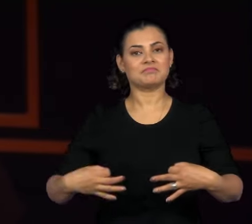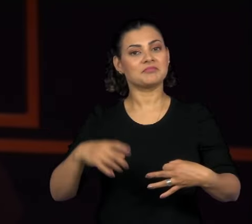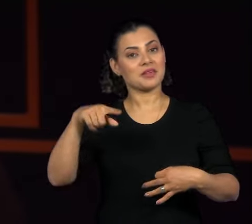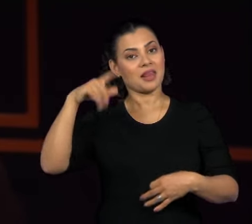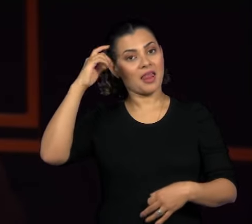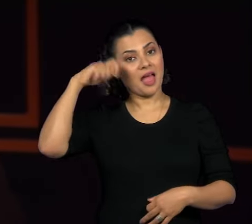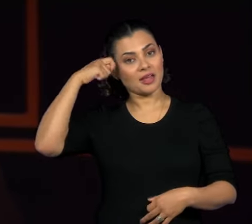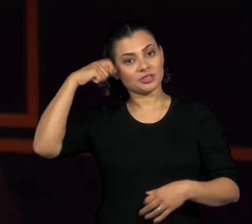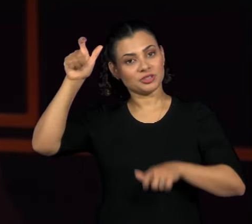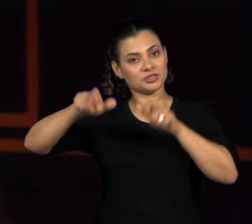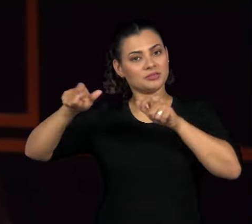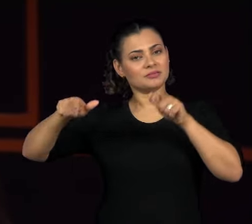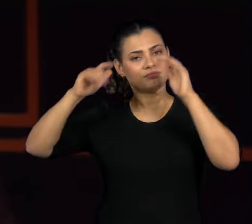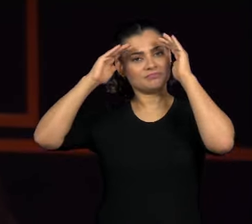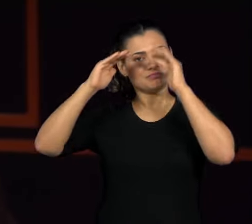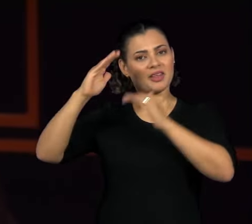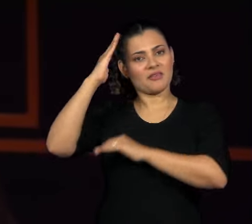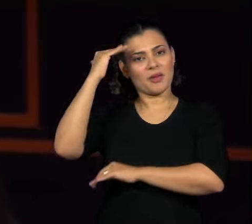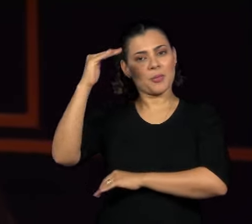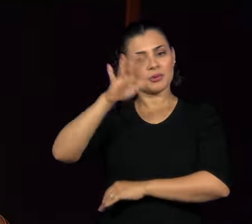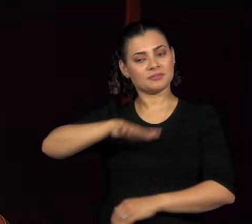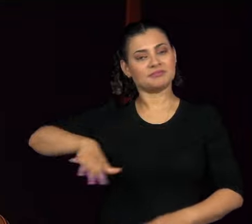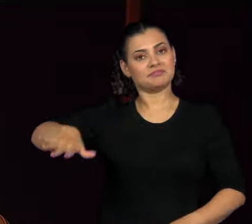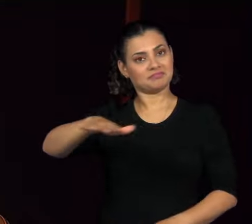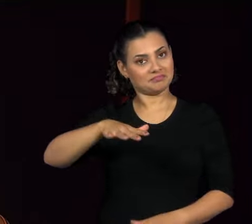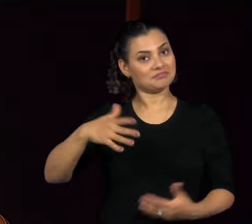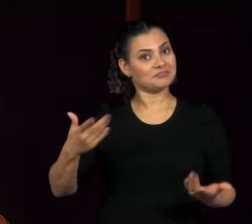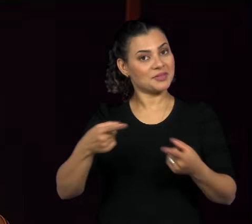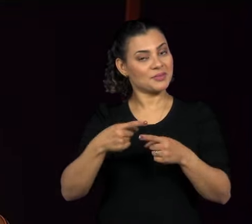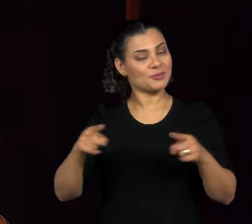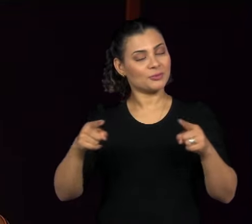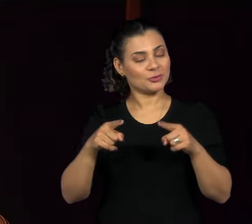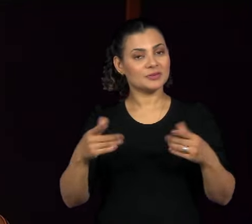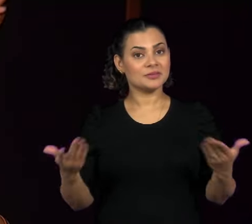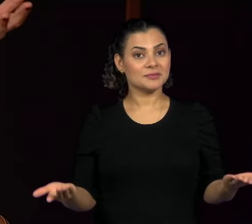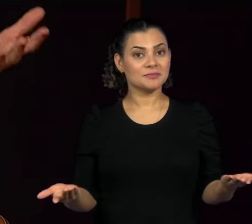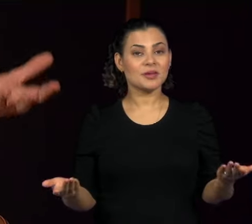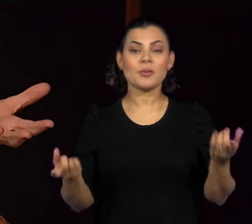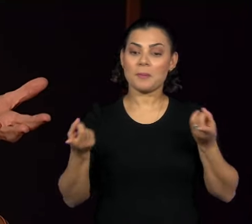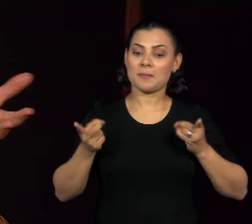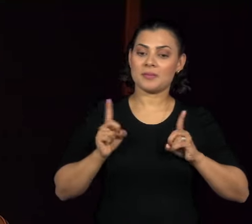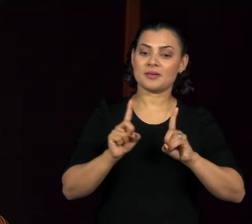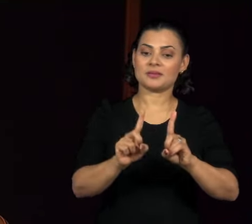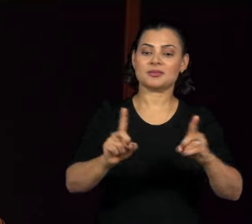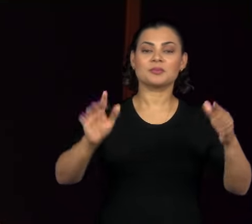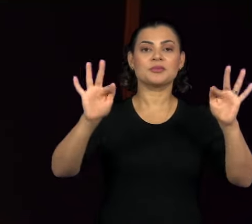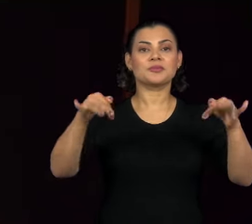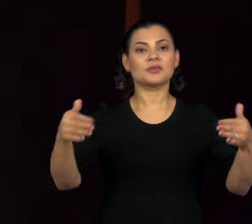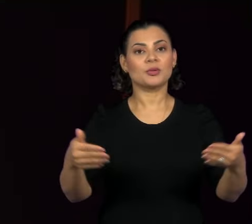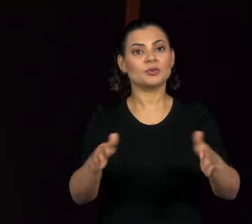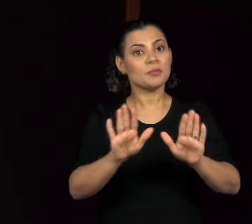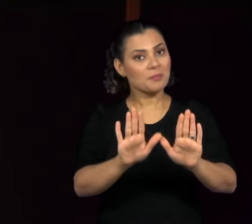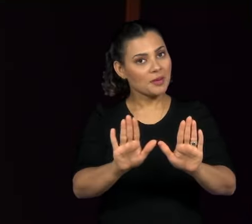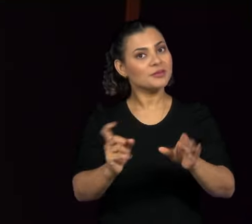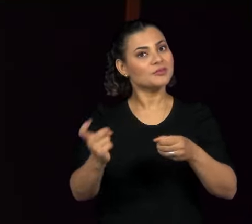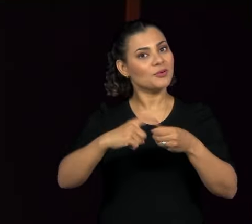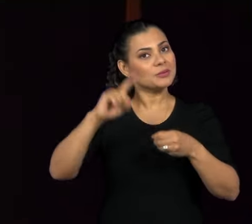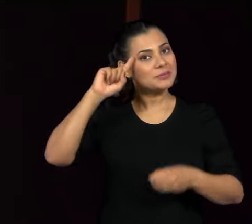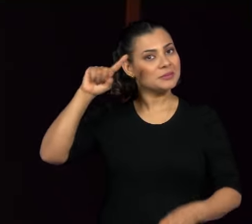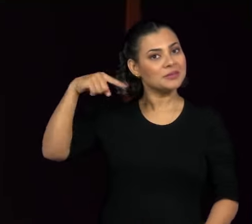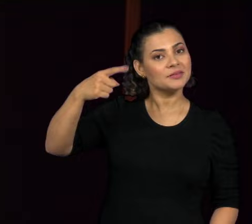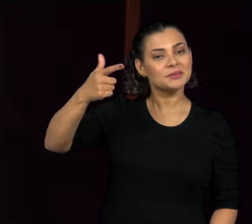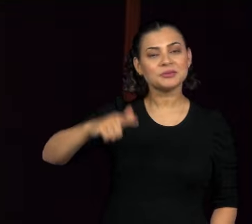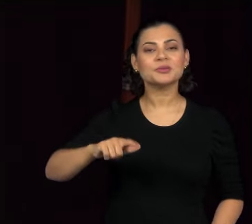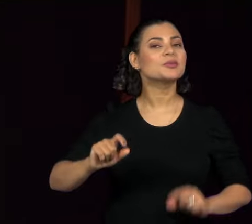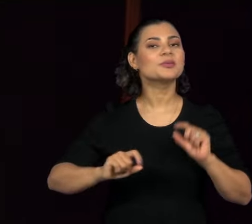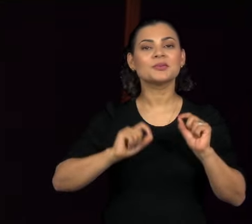artistas mais respeitadas no meio musical. Bem, o programa acabou, mas a gente volta na semana que vem